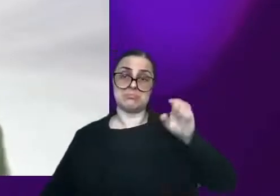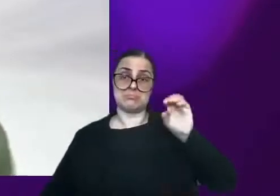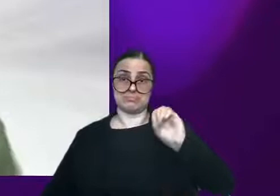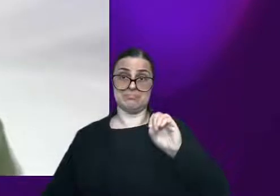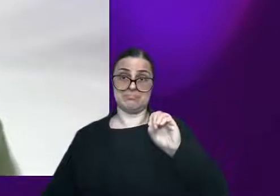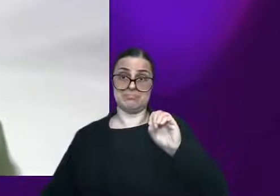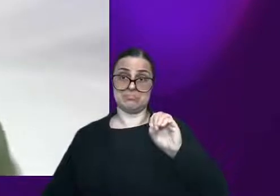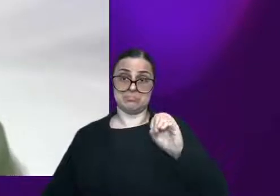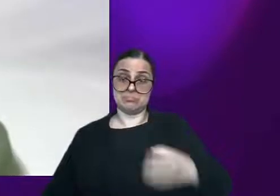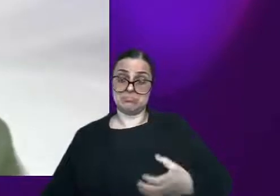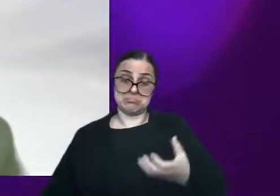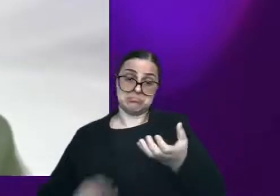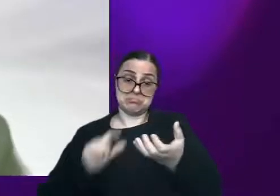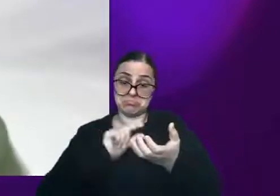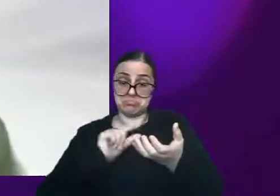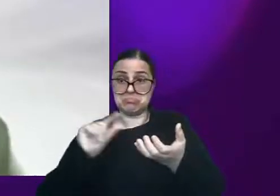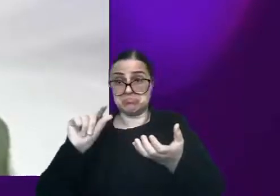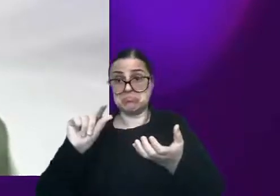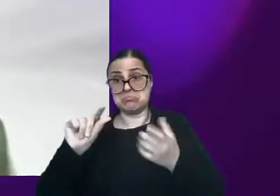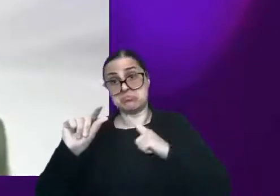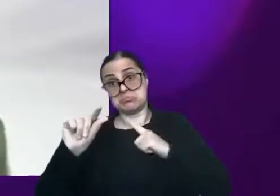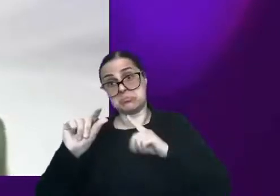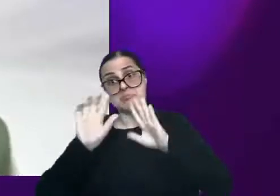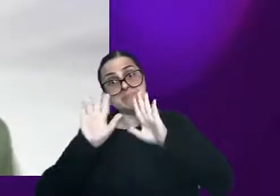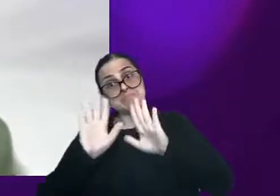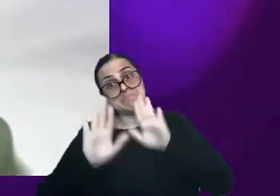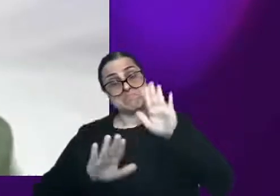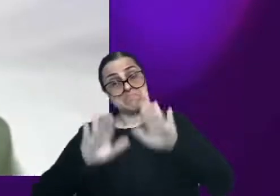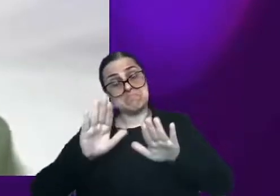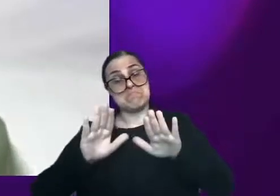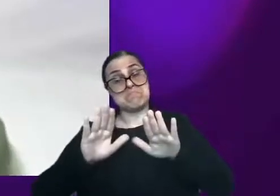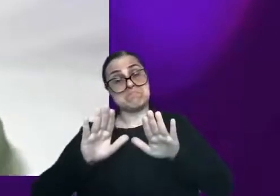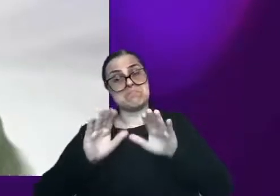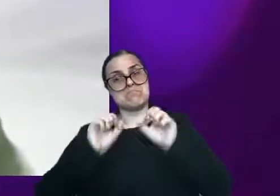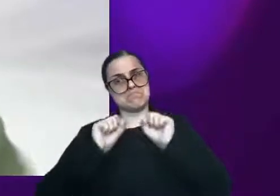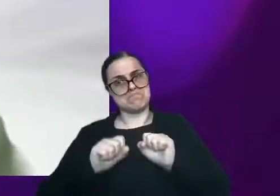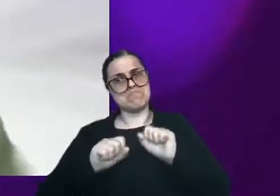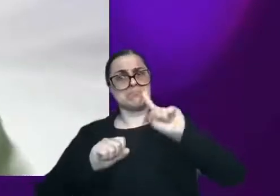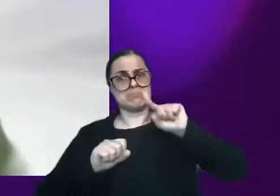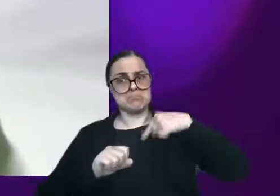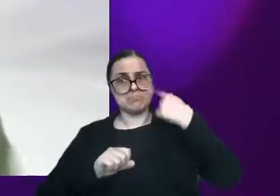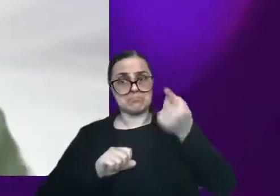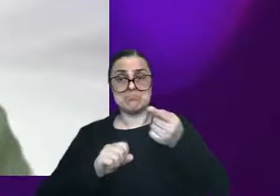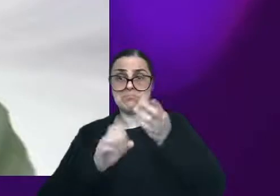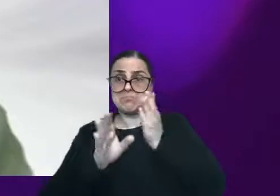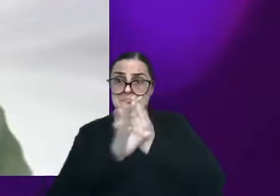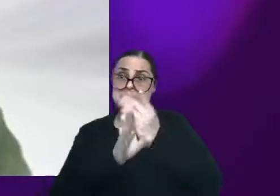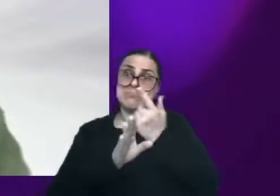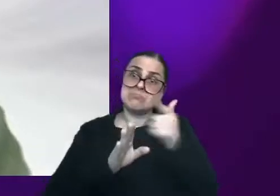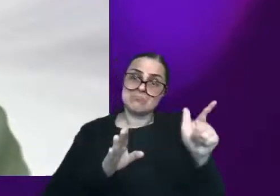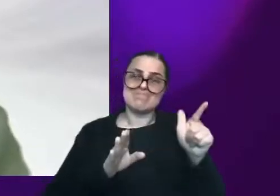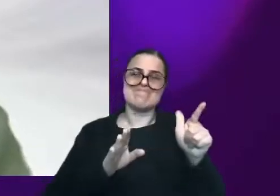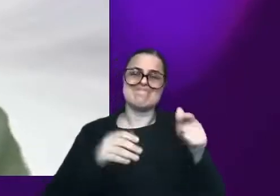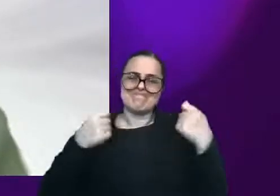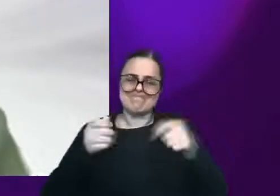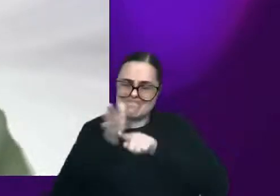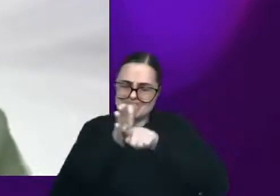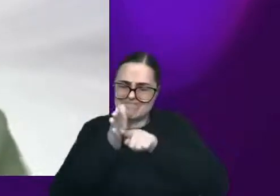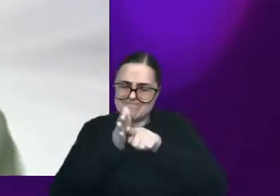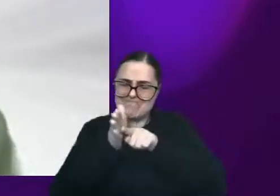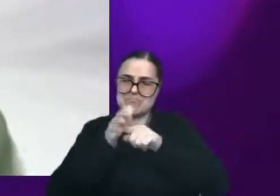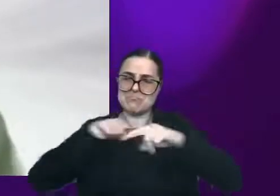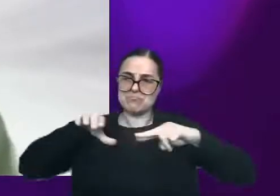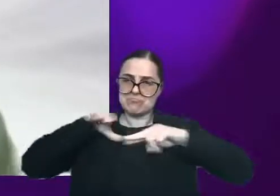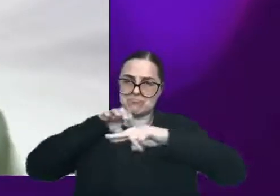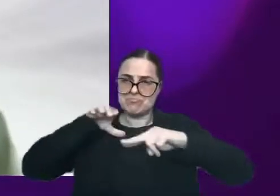diferença ela pode ocorrer, mas nós precisamos minimizar isso ao máximo, talvez discutir se os exames de imagem que nós